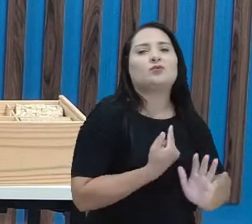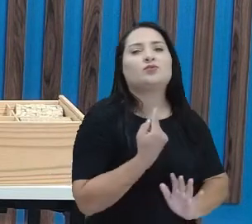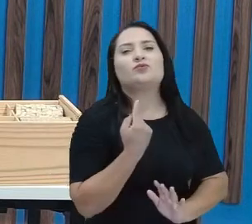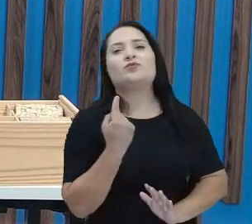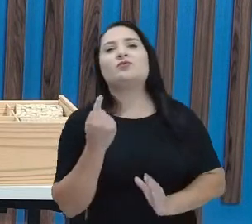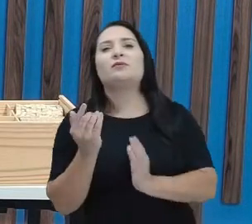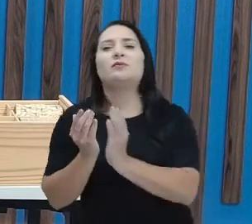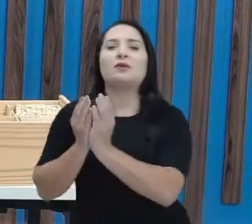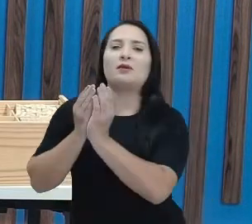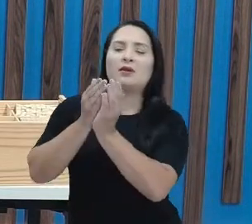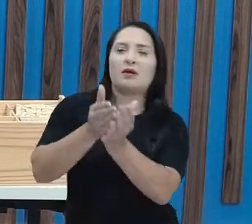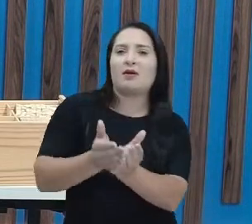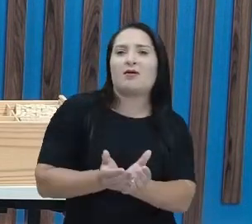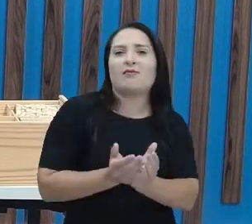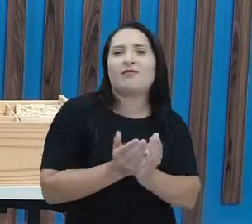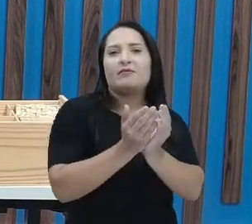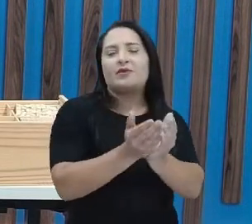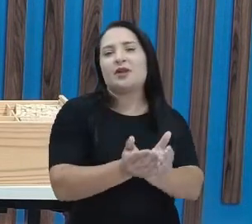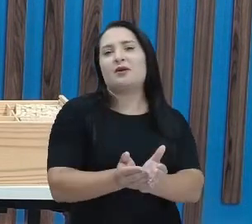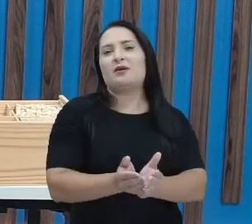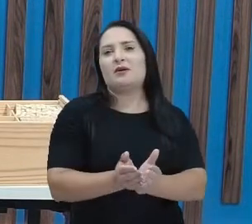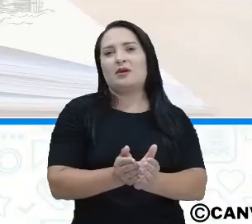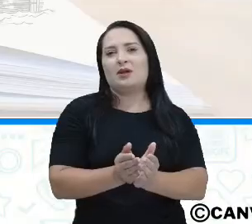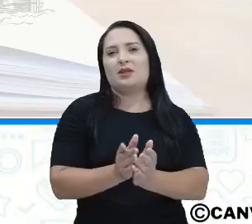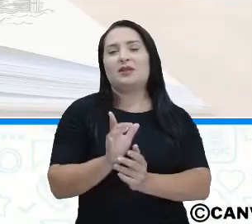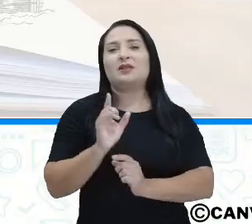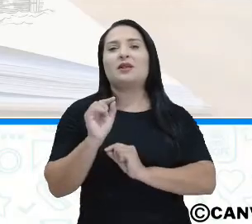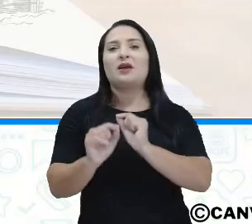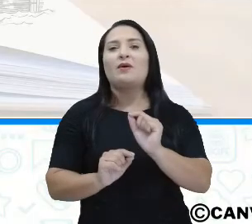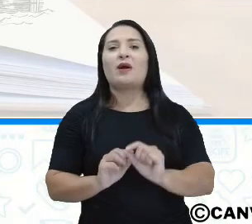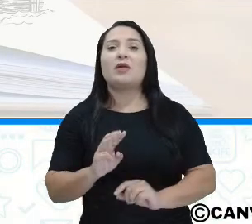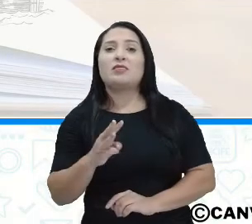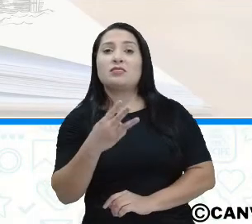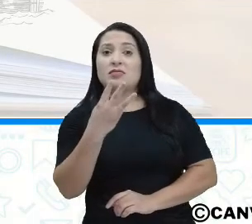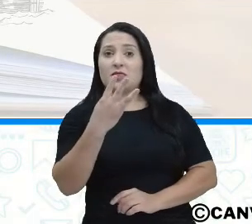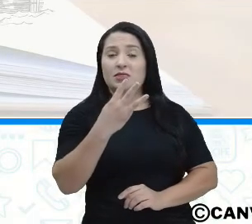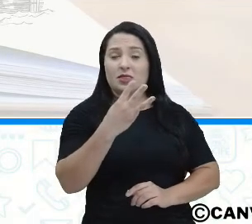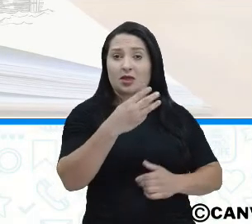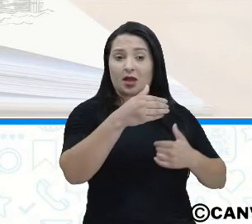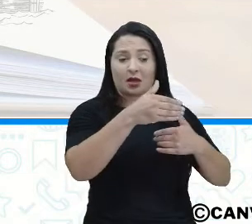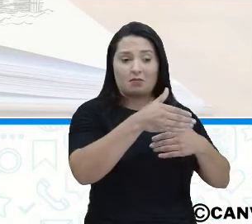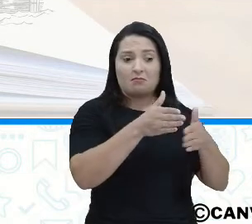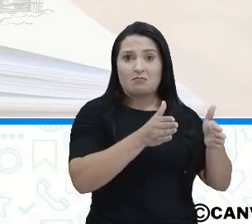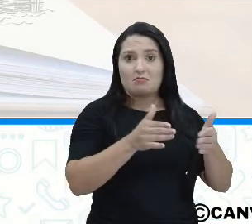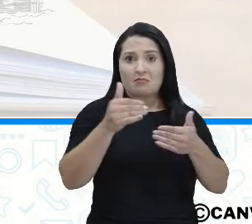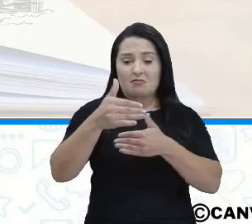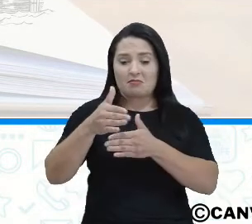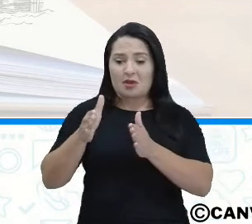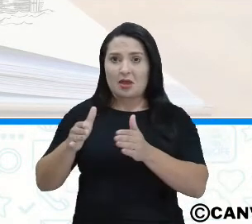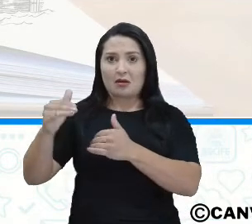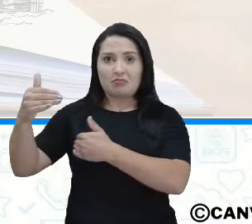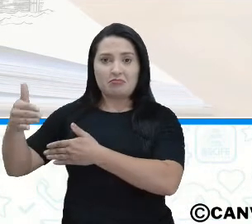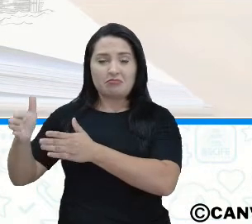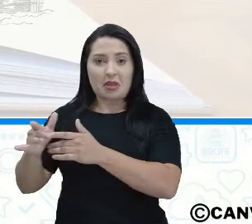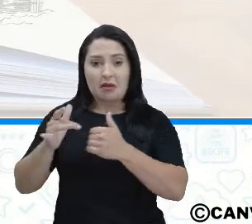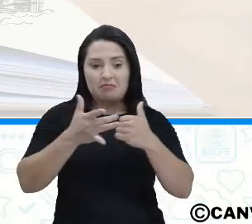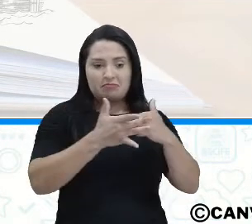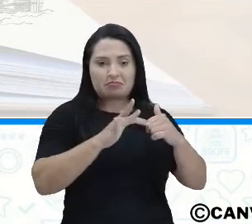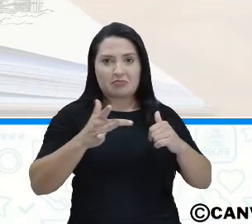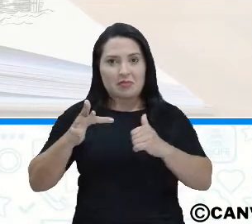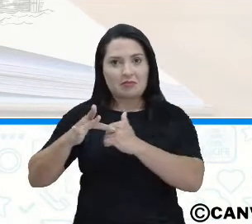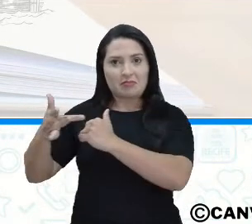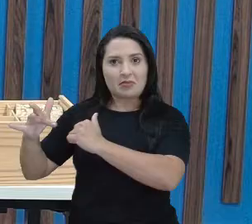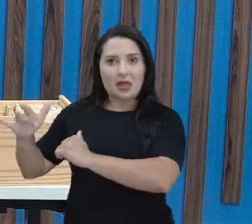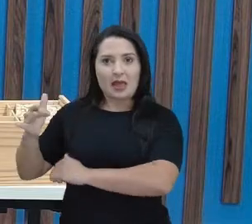navio onde haviam três baús de tesouros. Eita! Aí, pirata